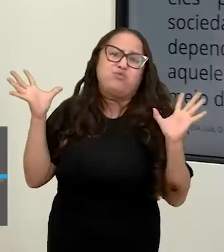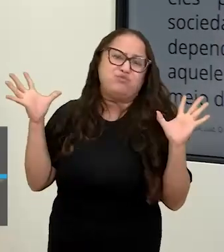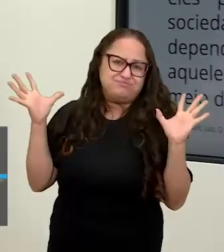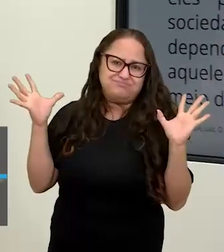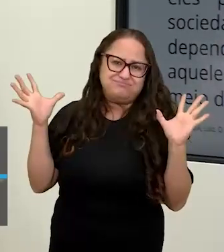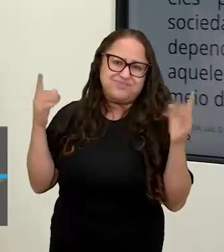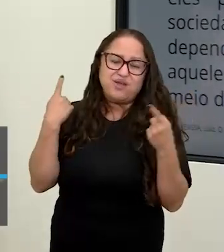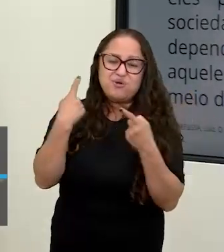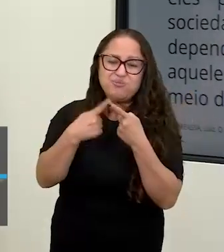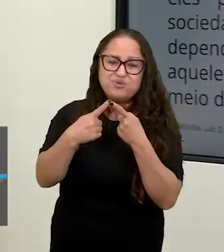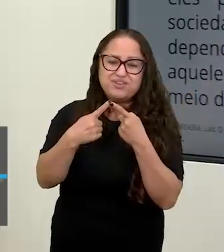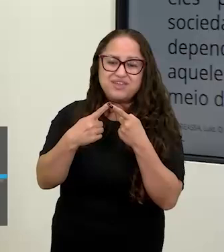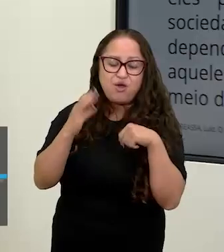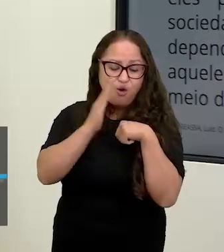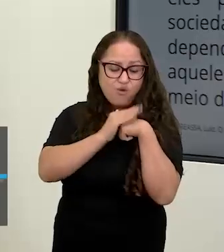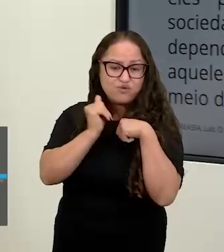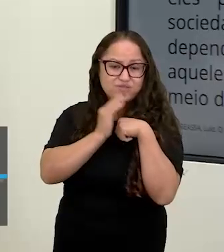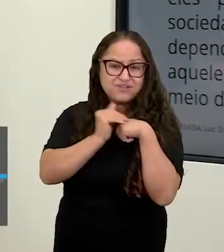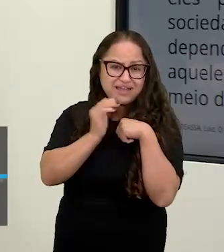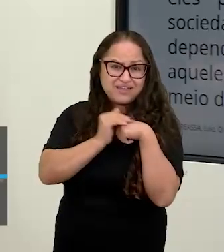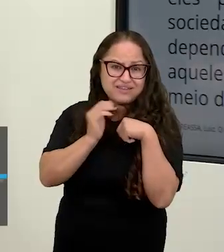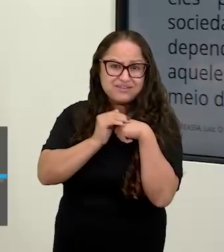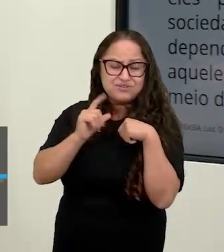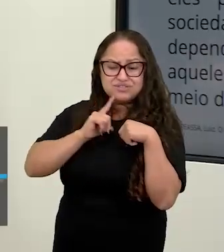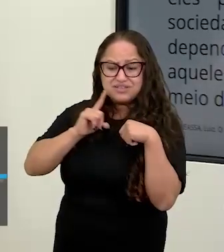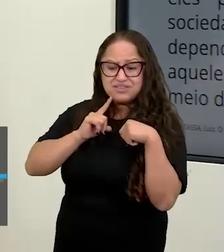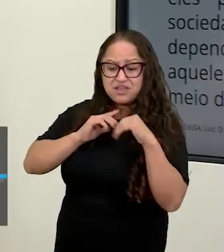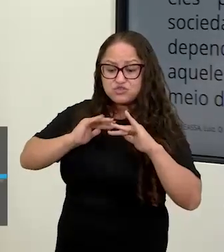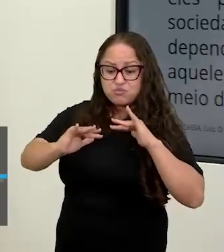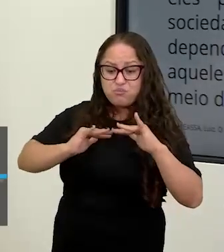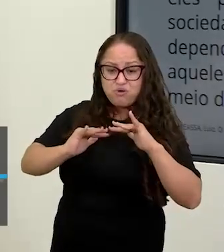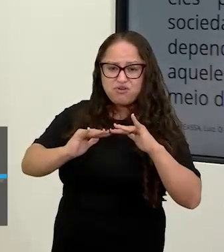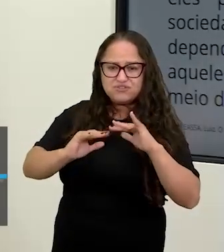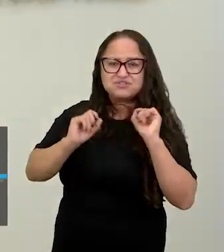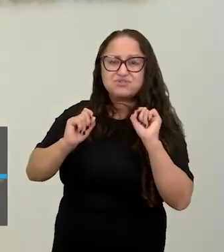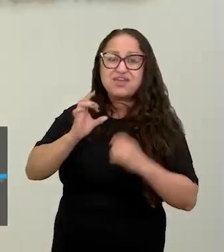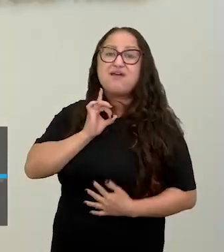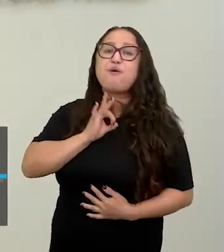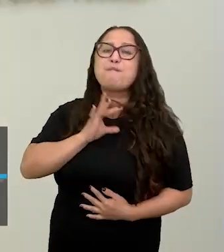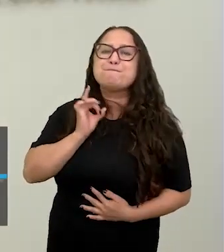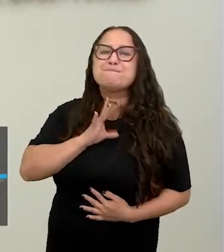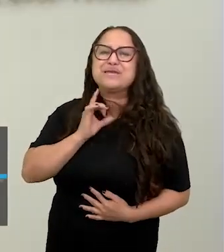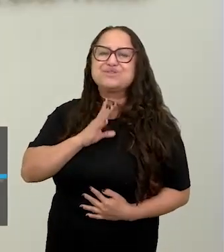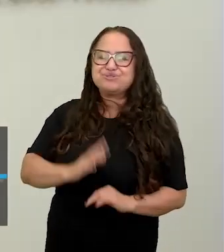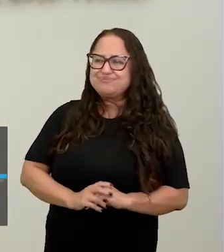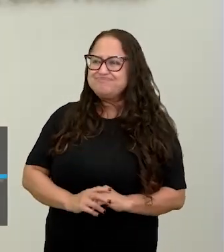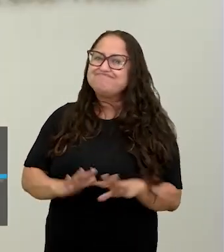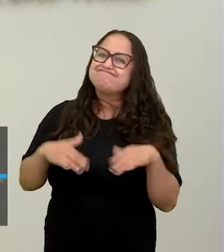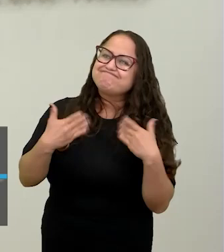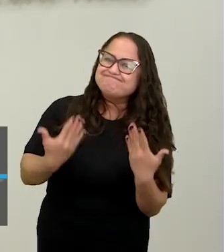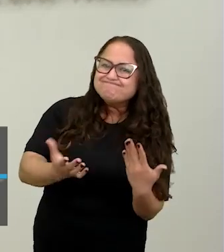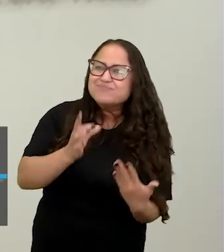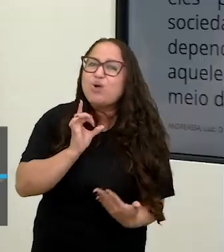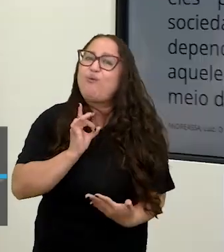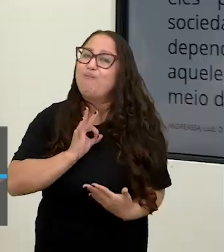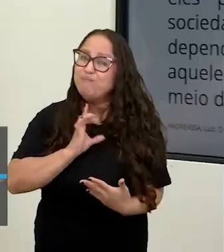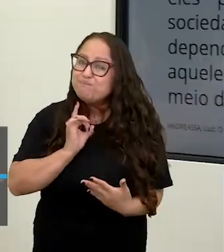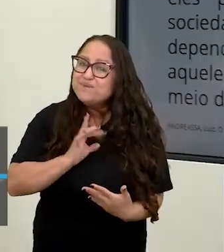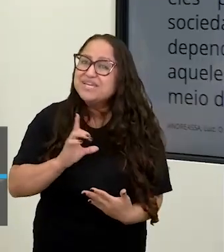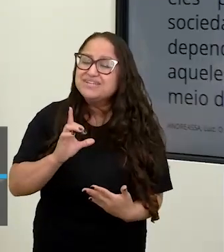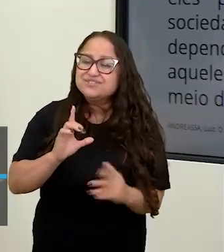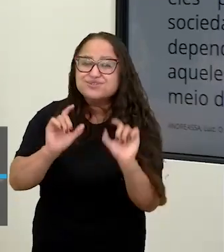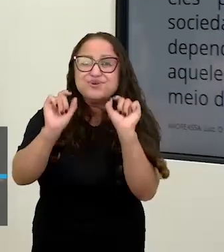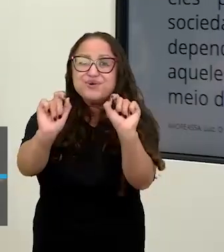afetos, os afetos que nos movem, muitos são, um deles é o medo, né? E o medo, ele também tem